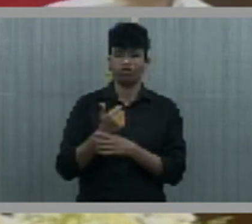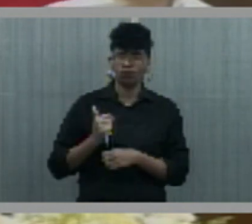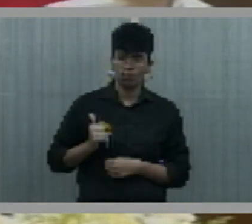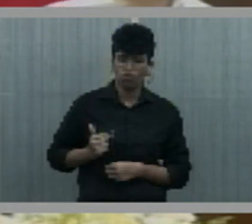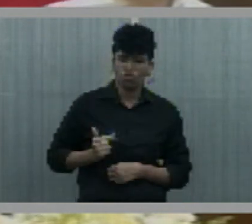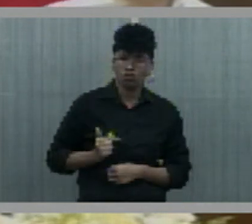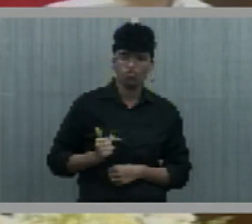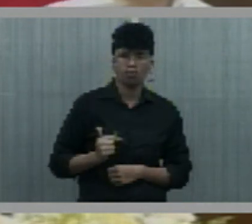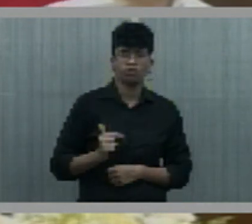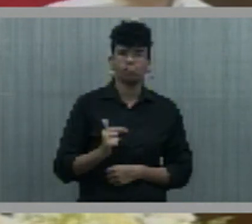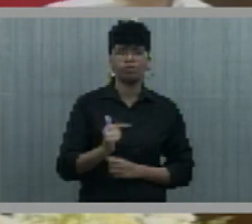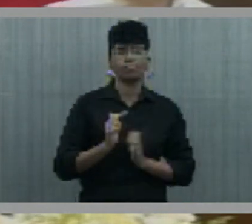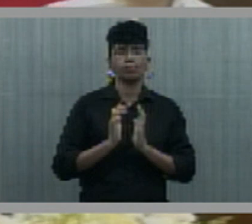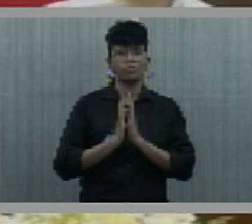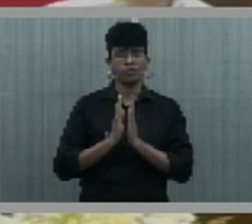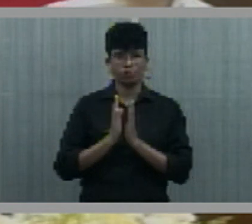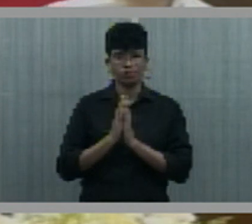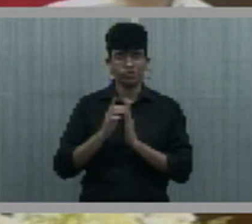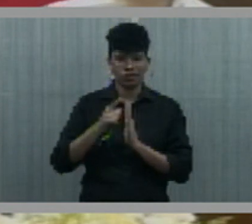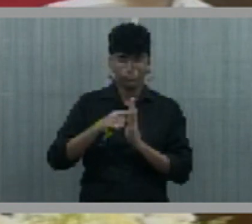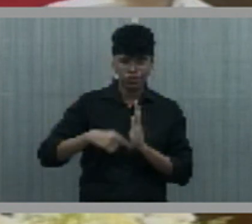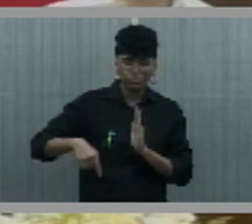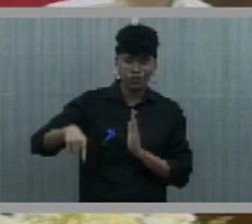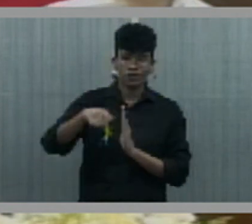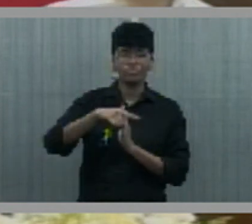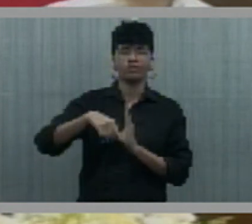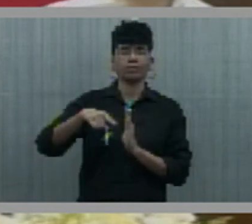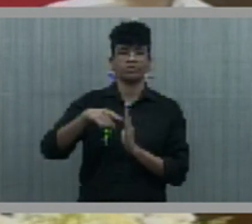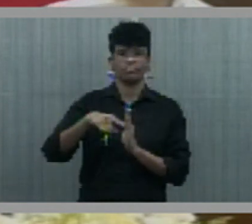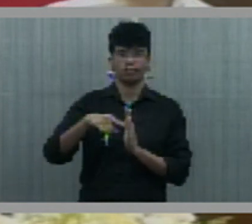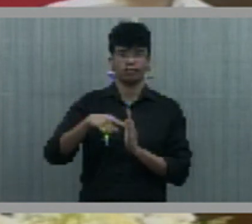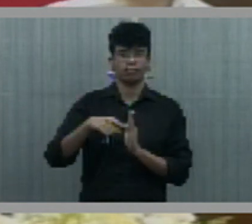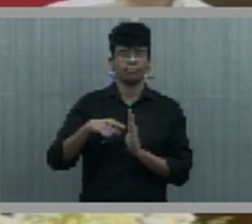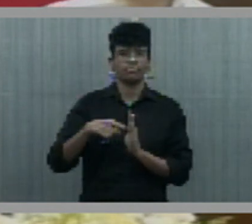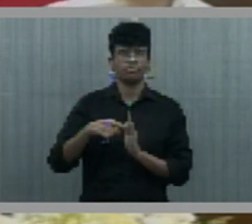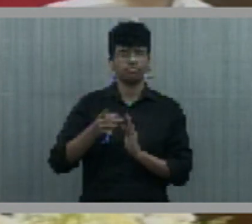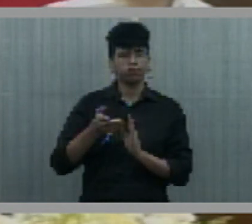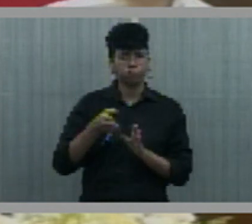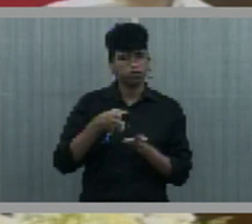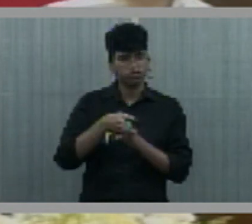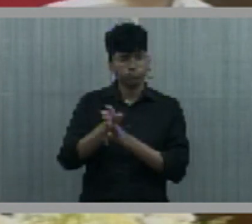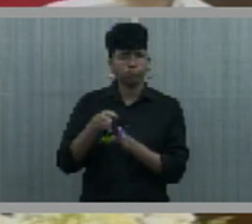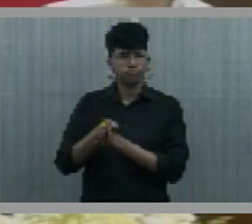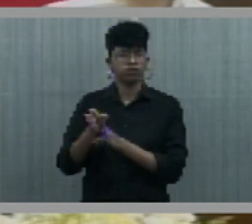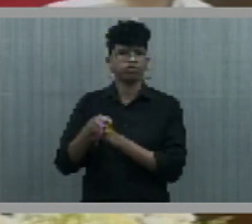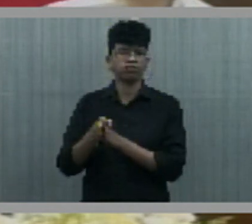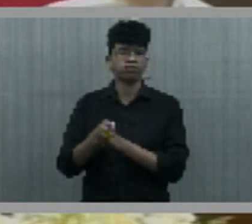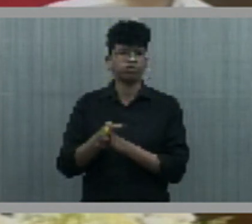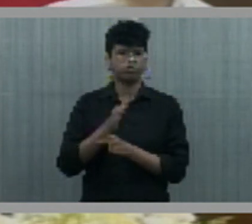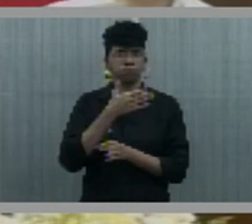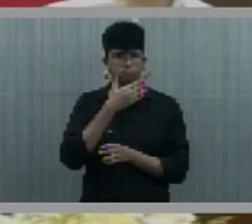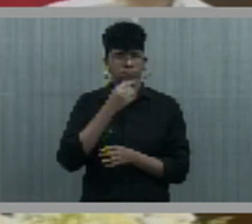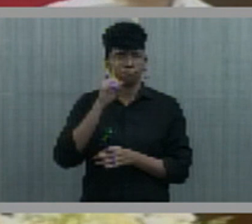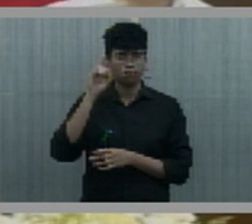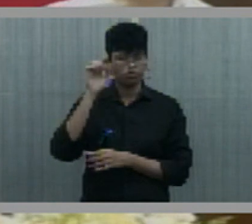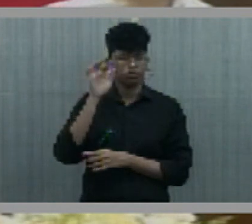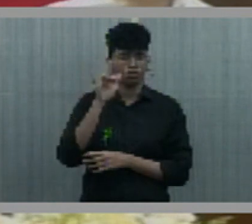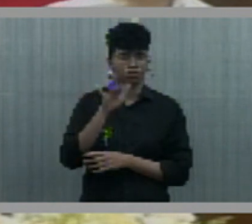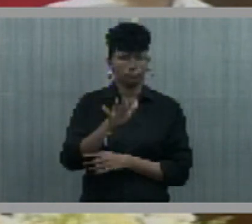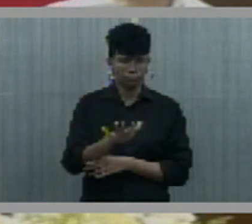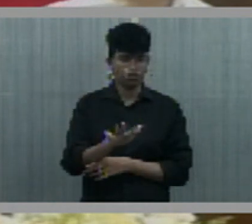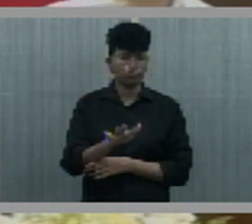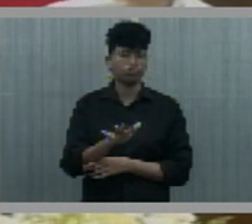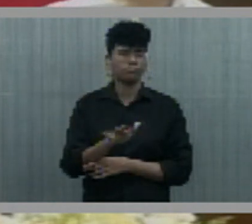continuar rezando por vocês, pelo pastoreio de vocês, santos homens. Que Deus os abençoe. É um